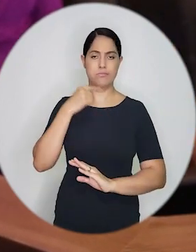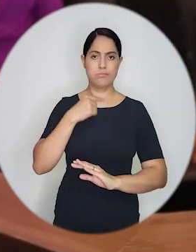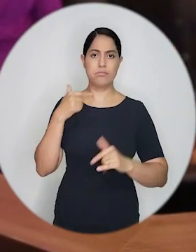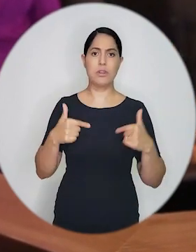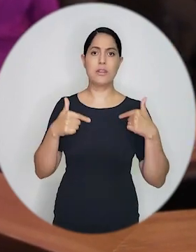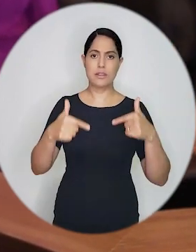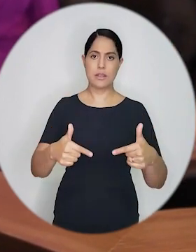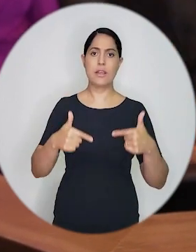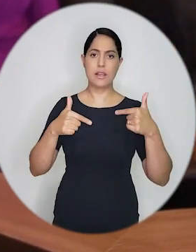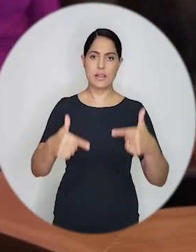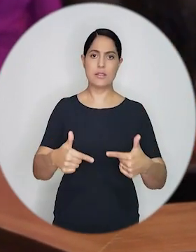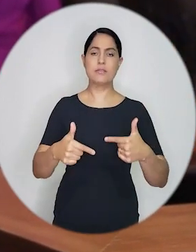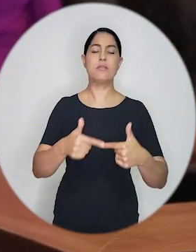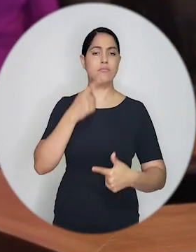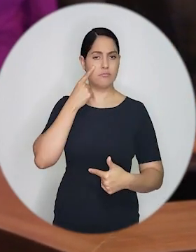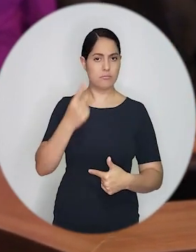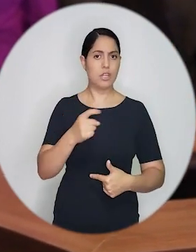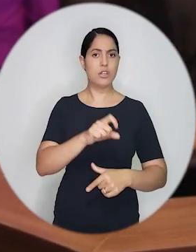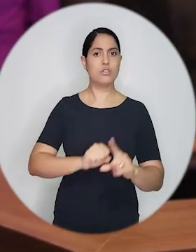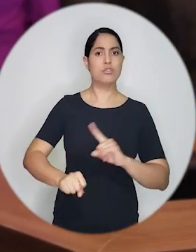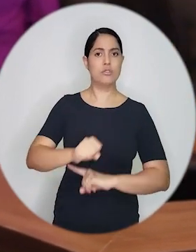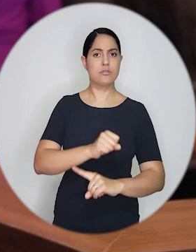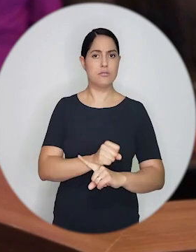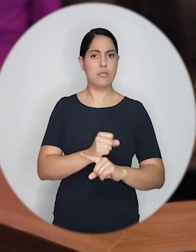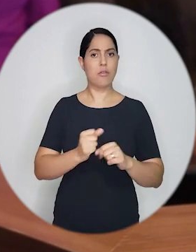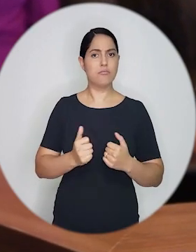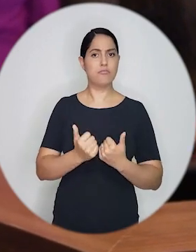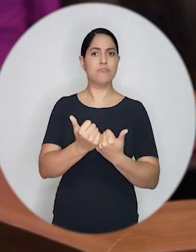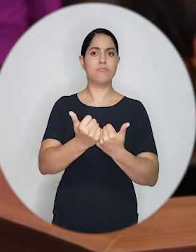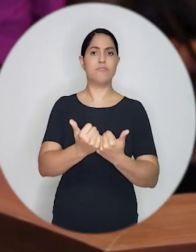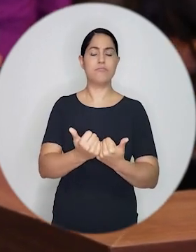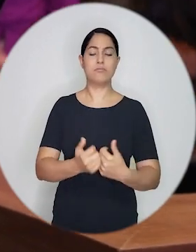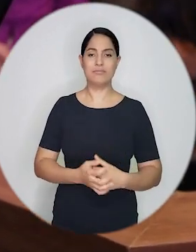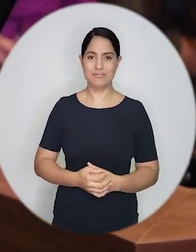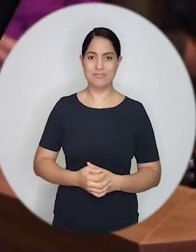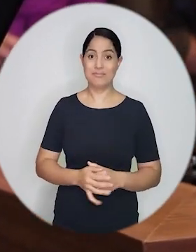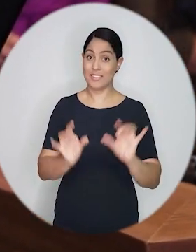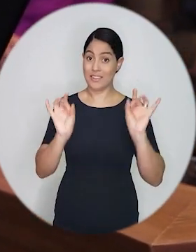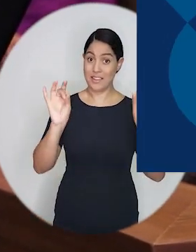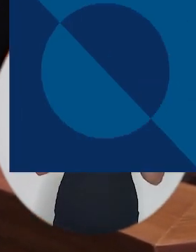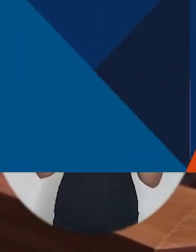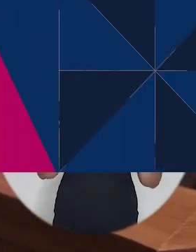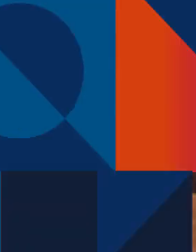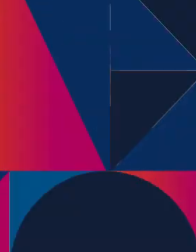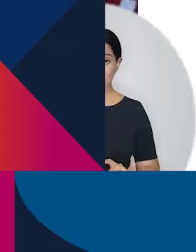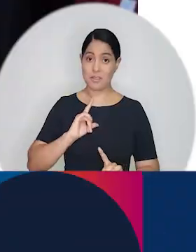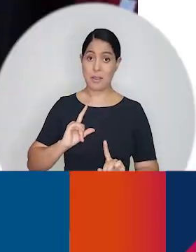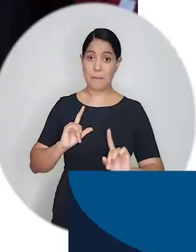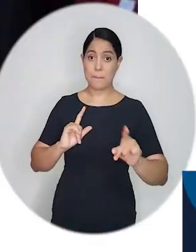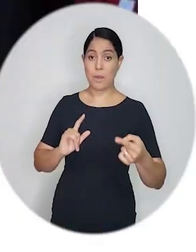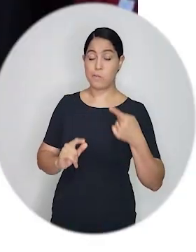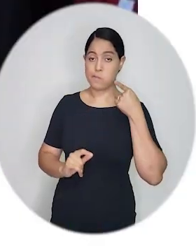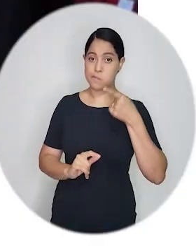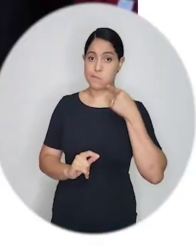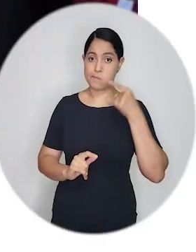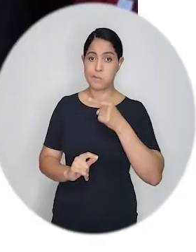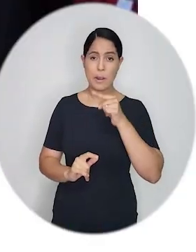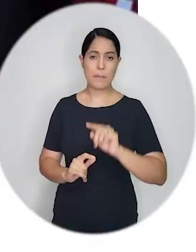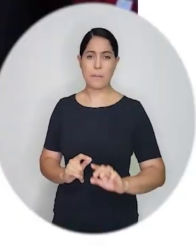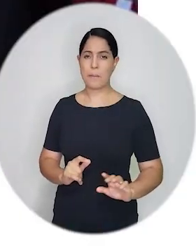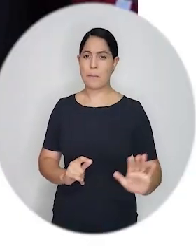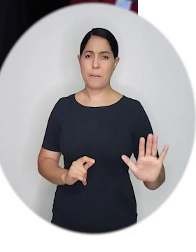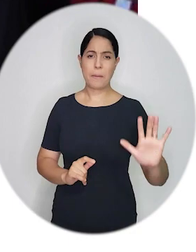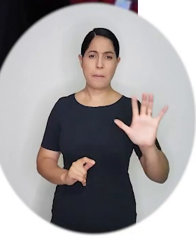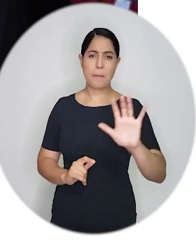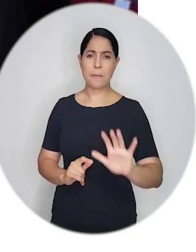sempre na linha de frente da proteção das prerrogativas da classe e dos interesses coletivos da sociedade. Eu faço uma menção especial aos